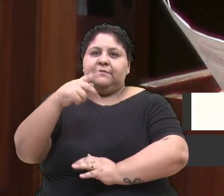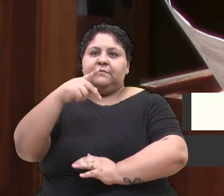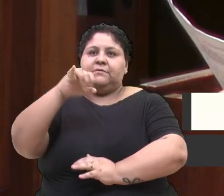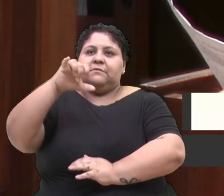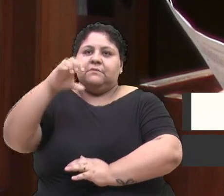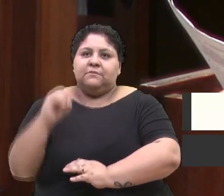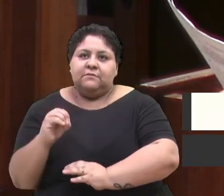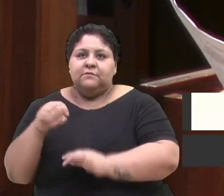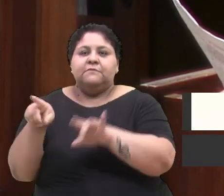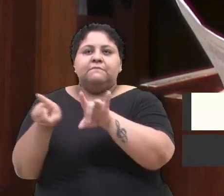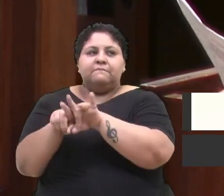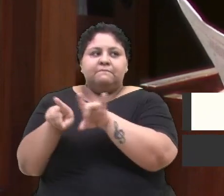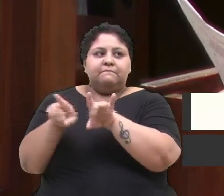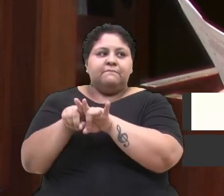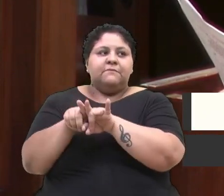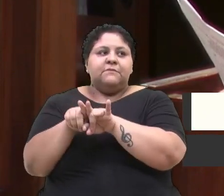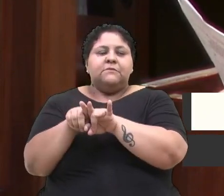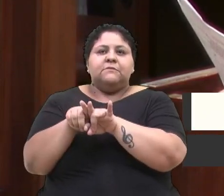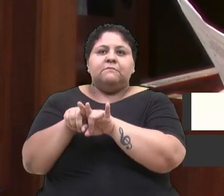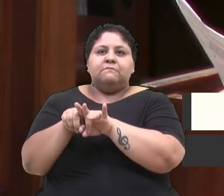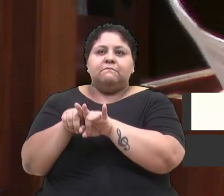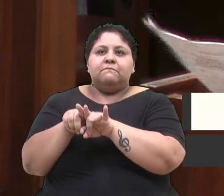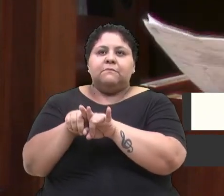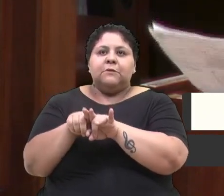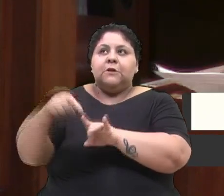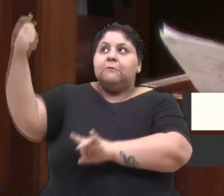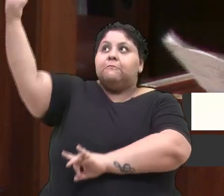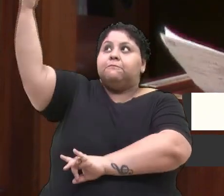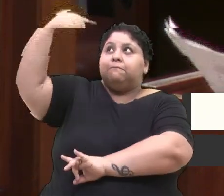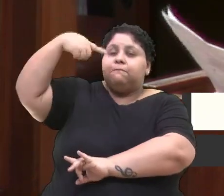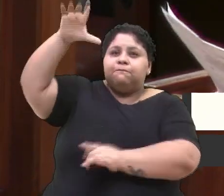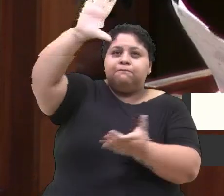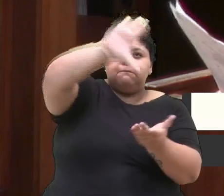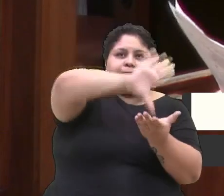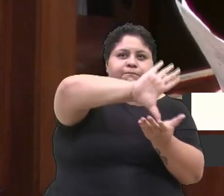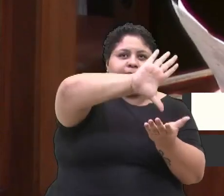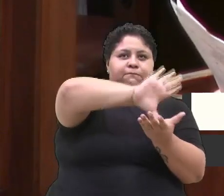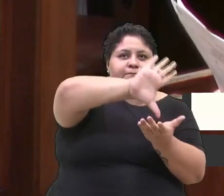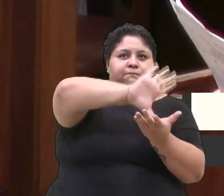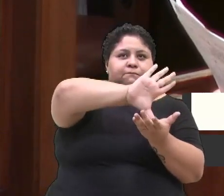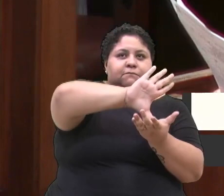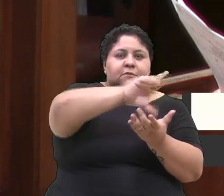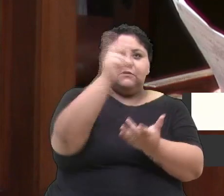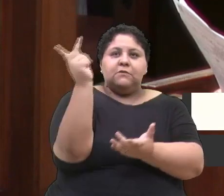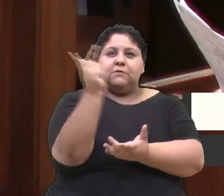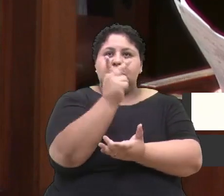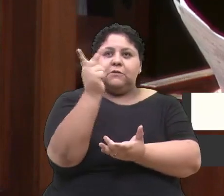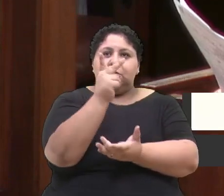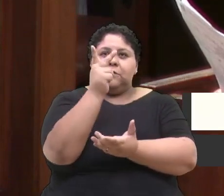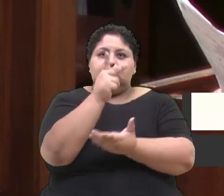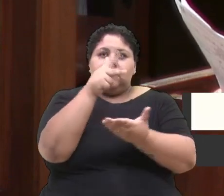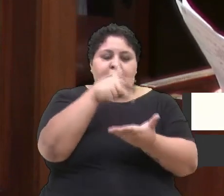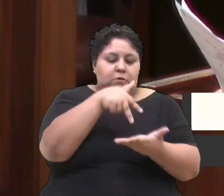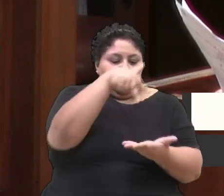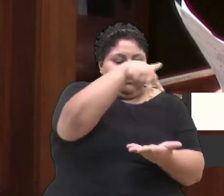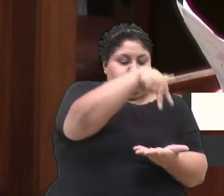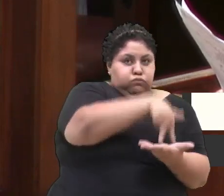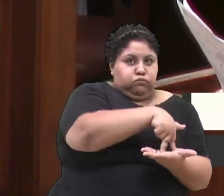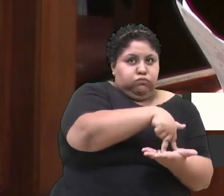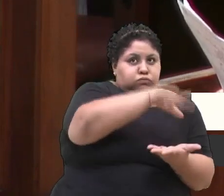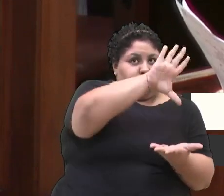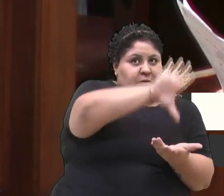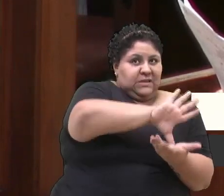Presépios, totalmente iluminado a praça. Vai ter 2 palcos, vai ter um palco na praça e um palco ali